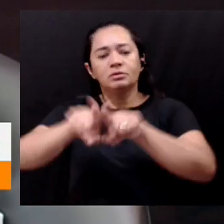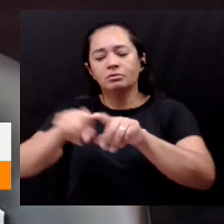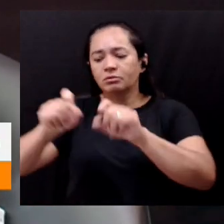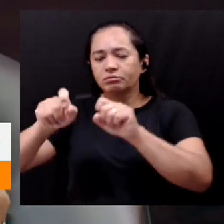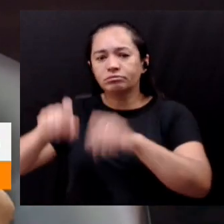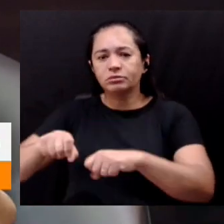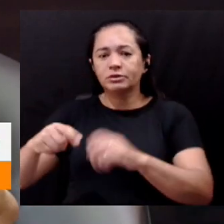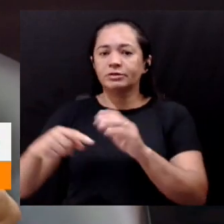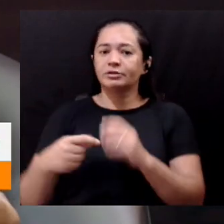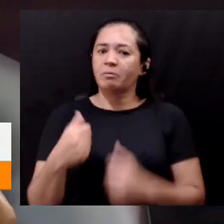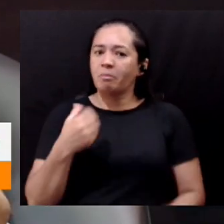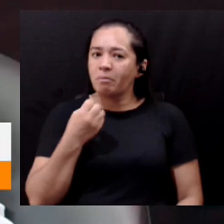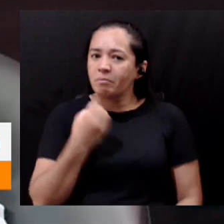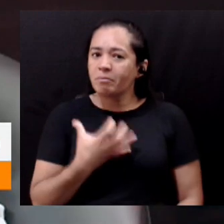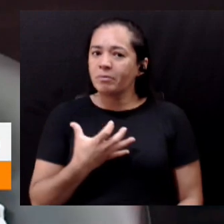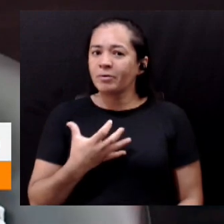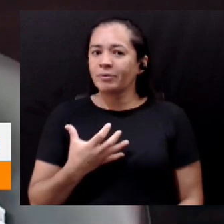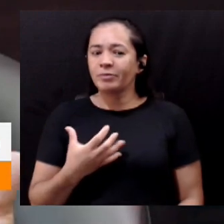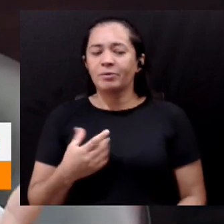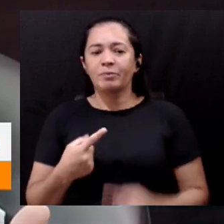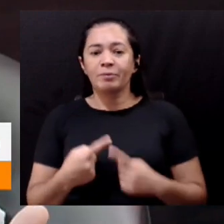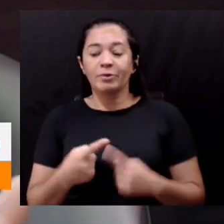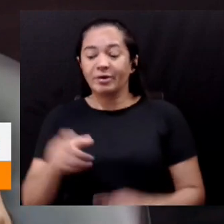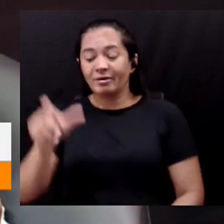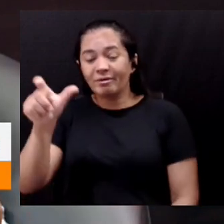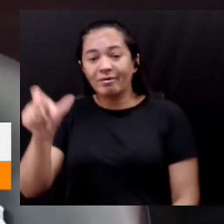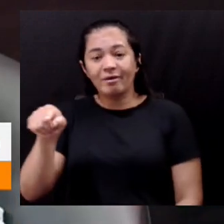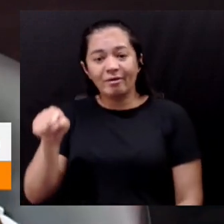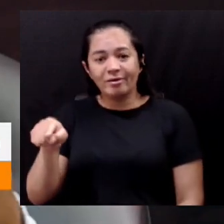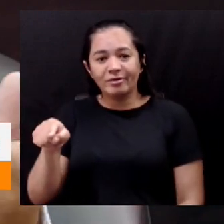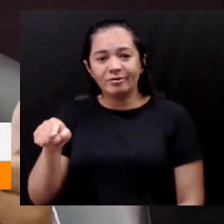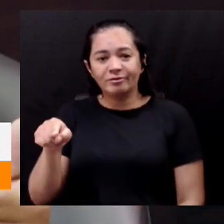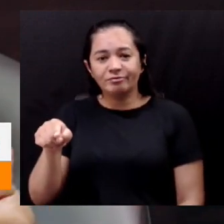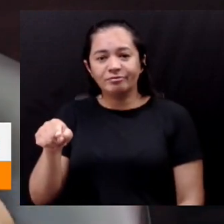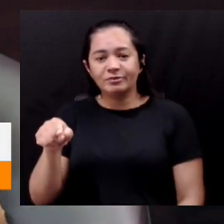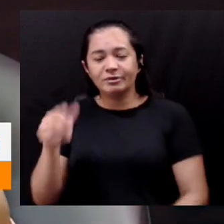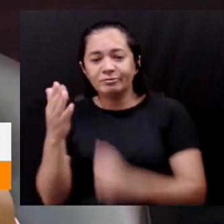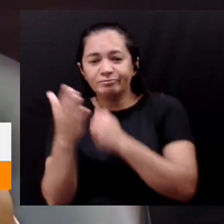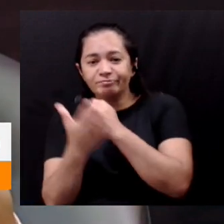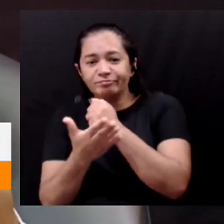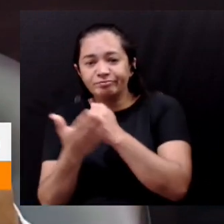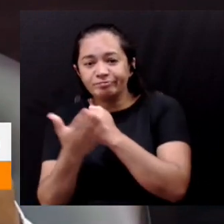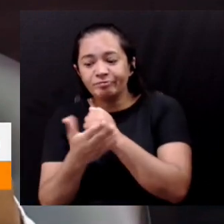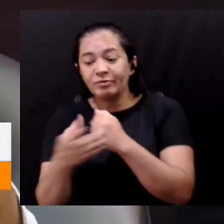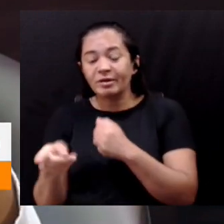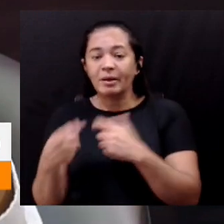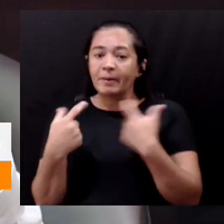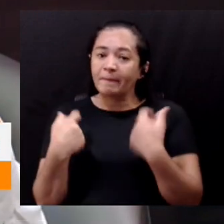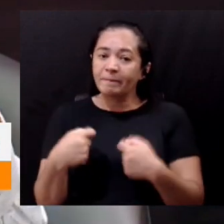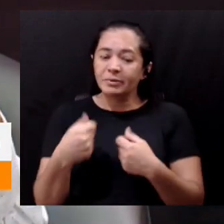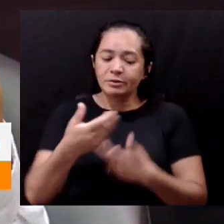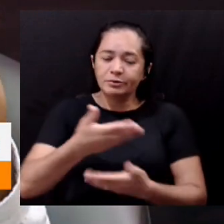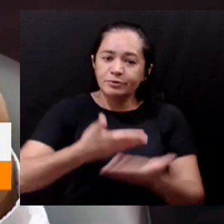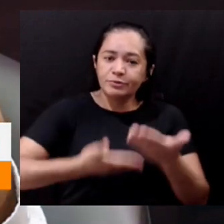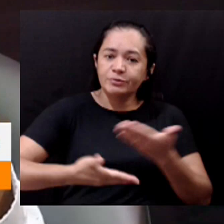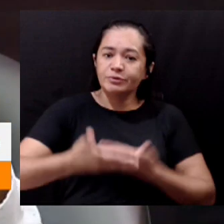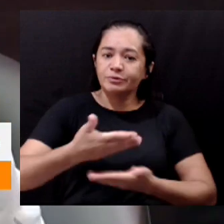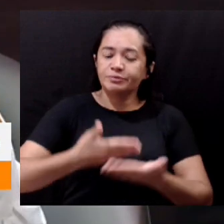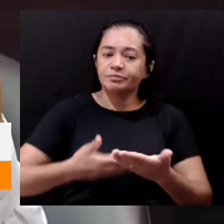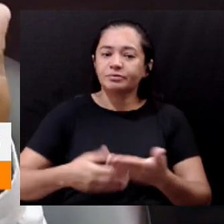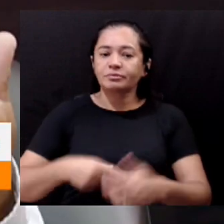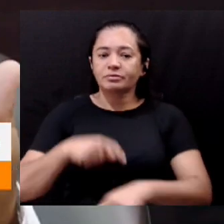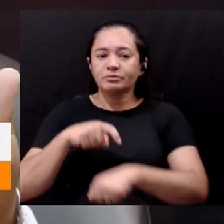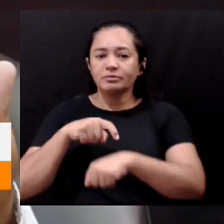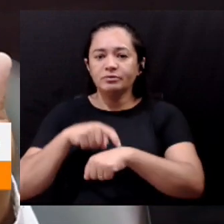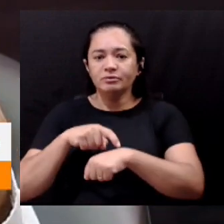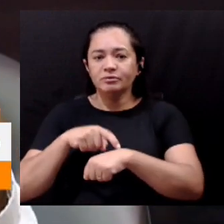tem. Porque ela está em um nível mais baixo, então ela precisa daquela troca. E aí quando ela vai subindo, que ela